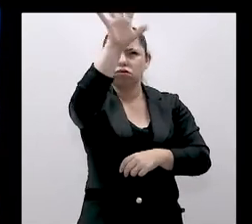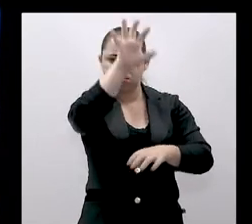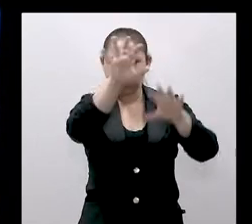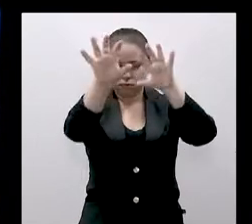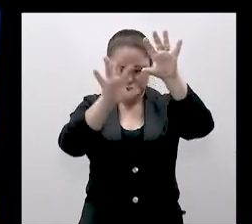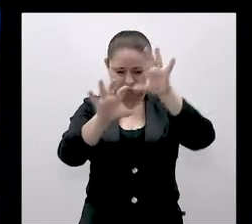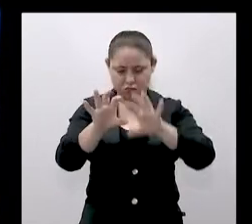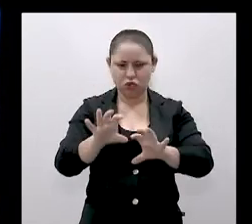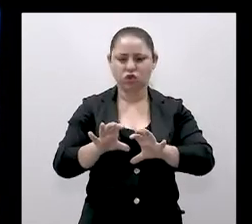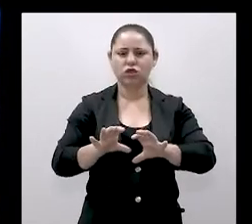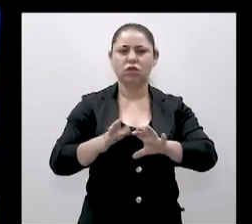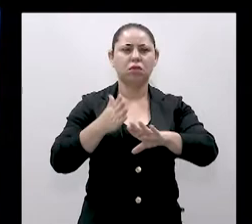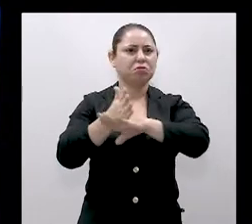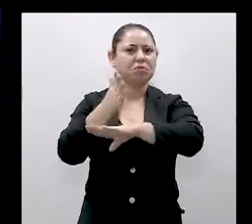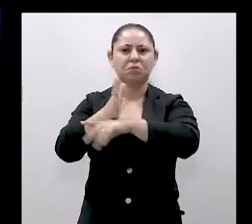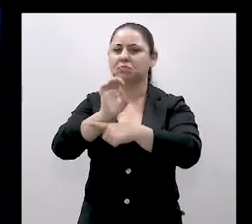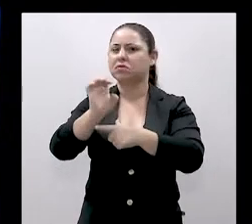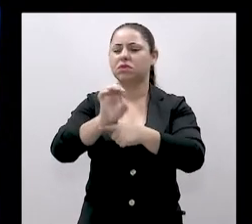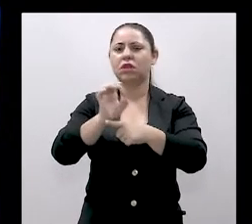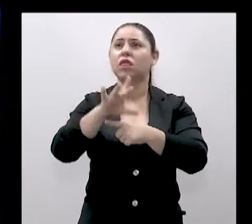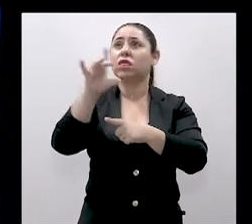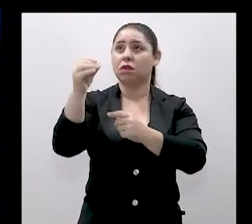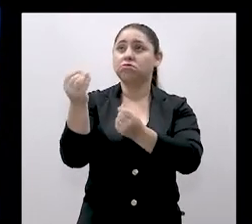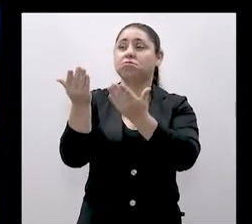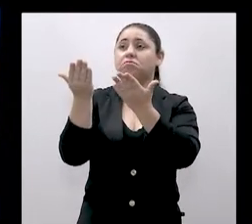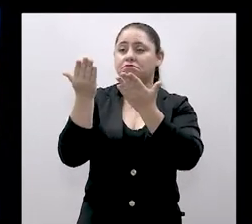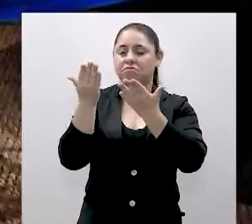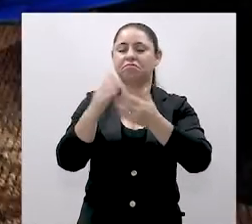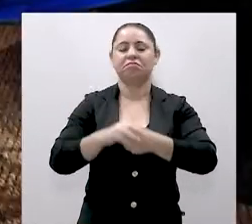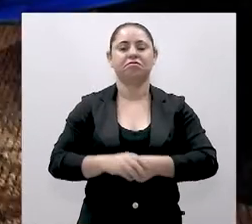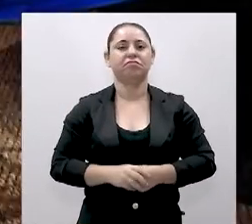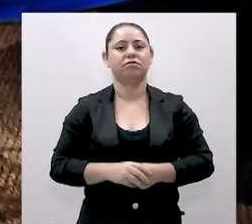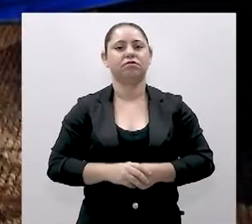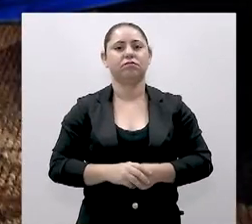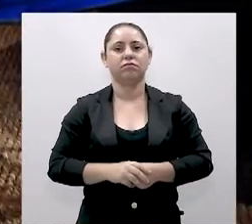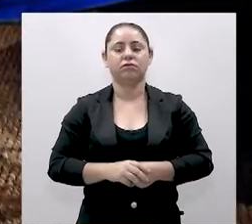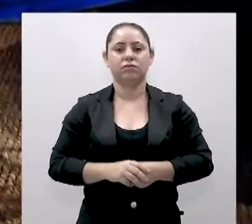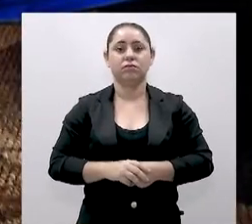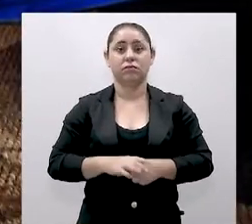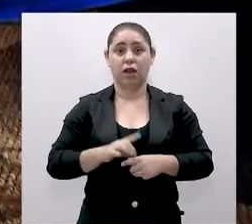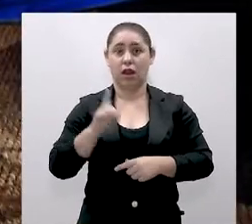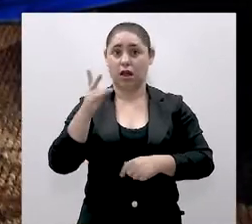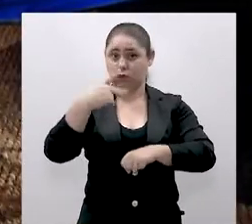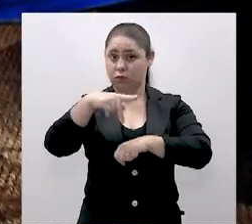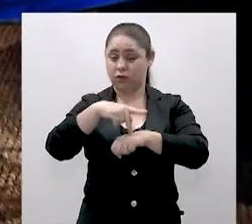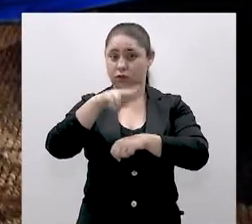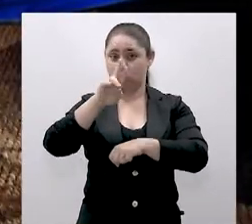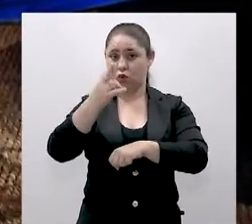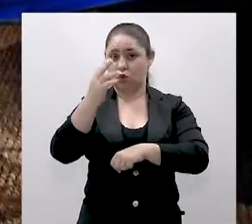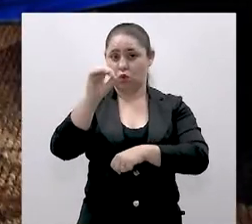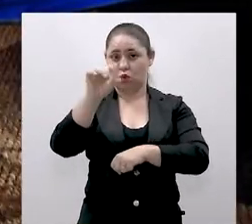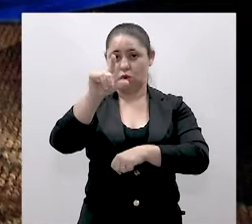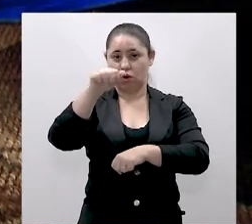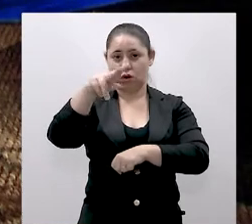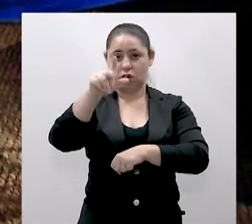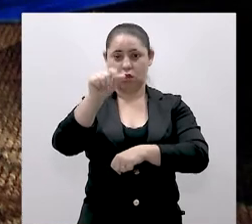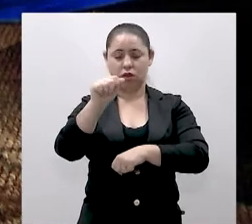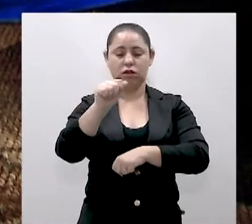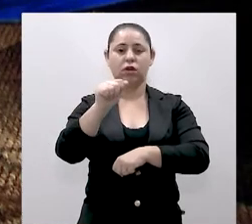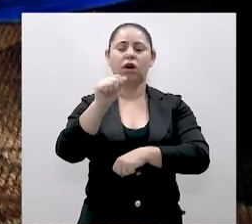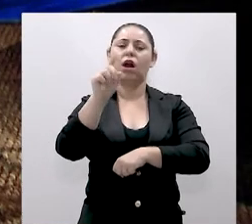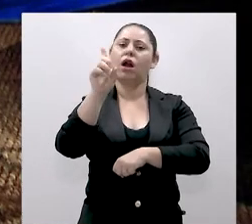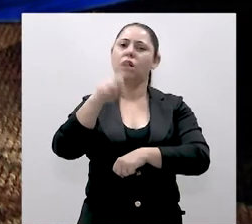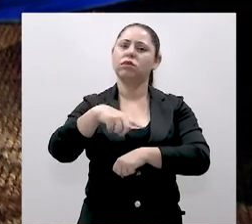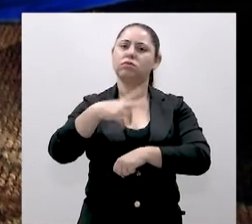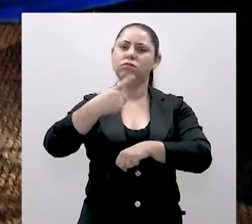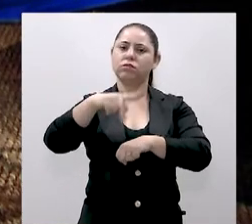inteiro já andei em todos os estratos graças a Deus Deus me deu essa oportunidade mas na Holanda eu criei uma é um país que tem